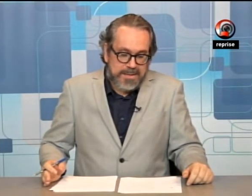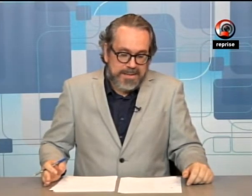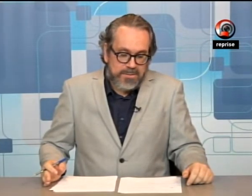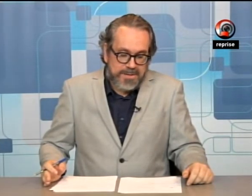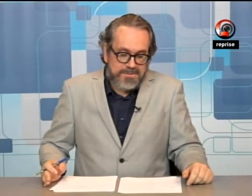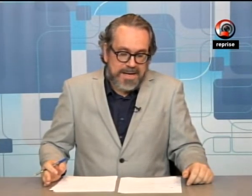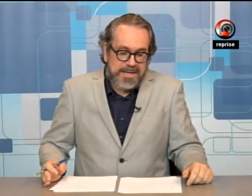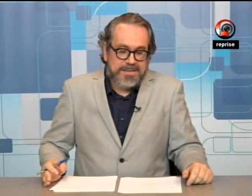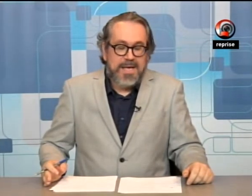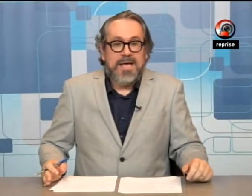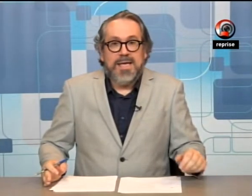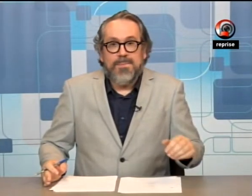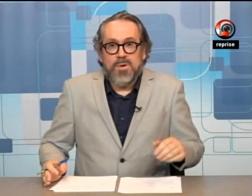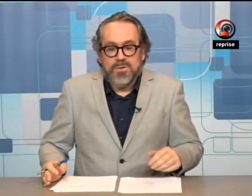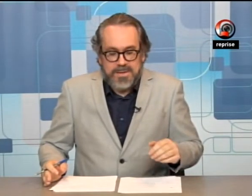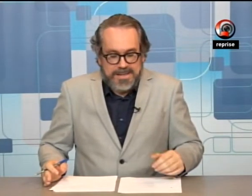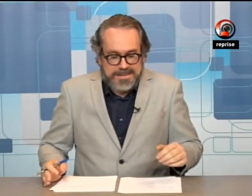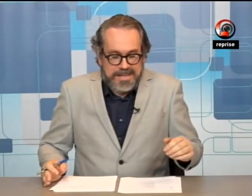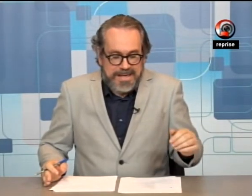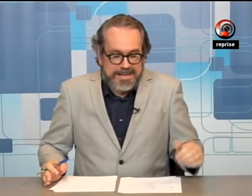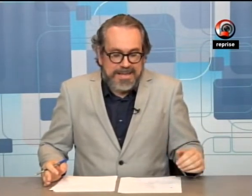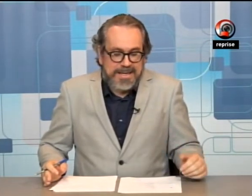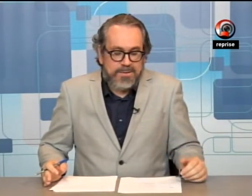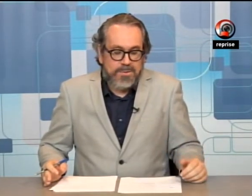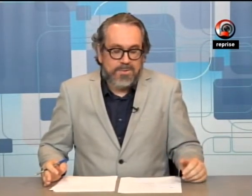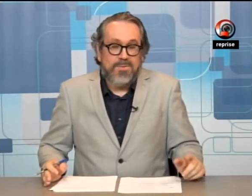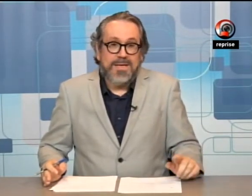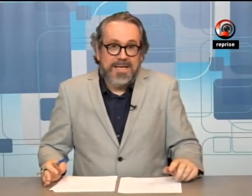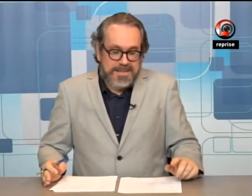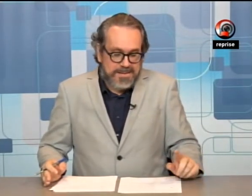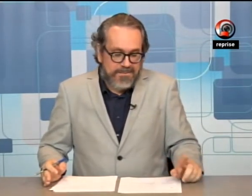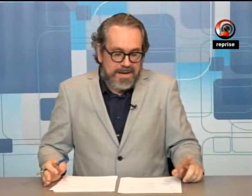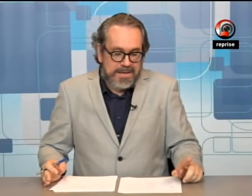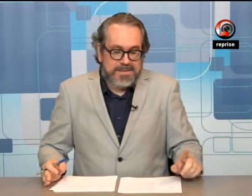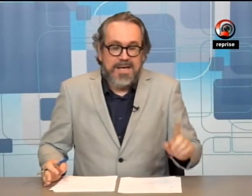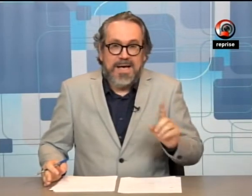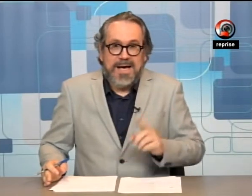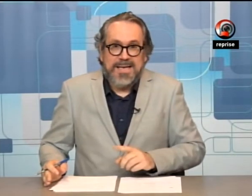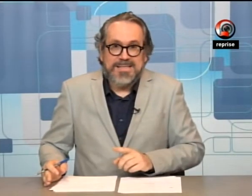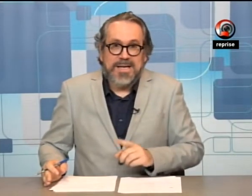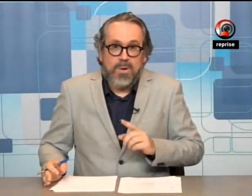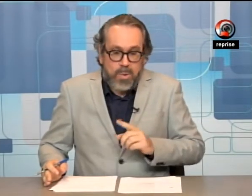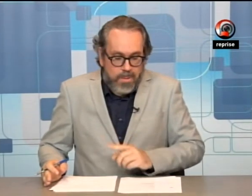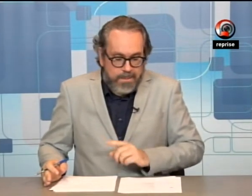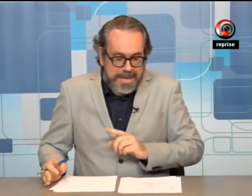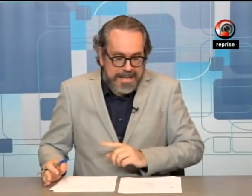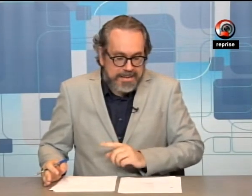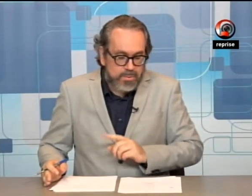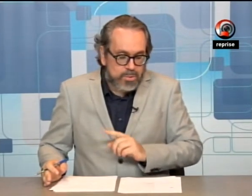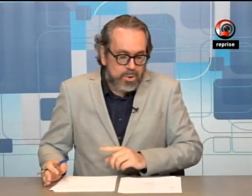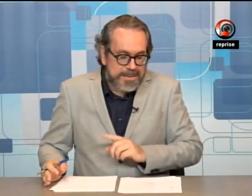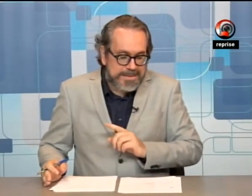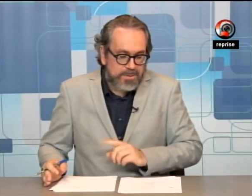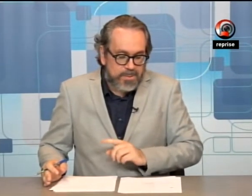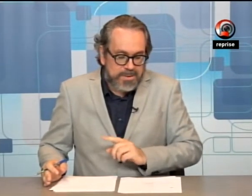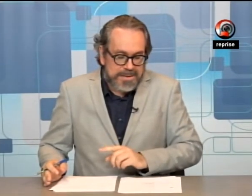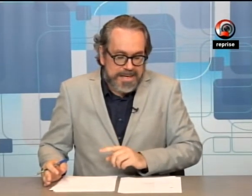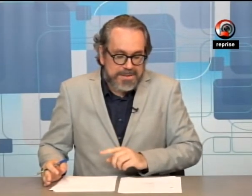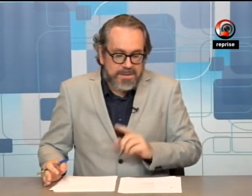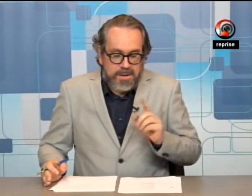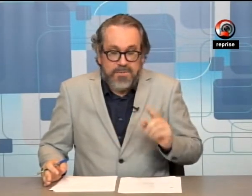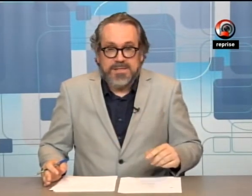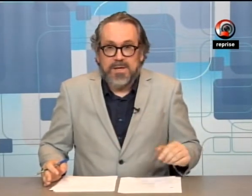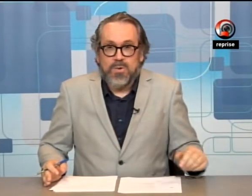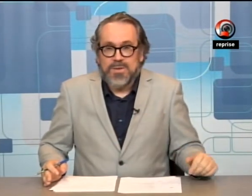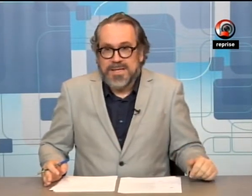com 32 vagas e motorista entregador, com 15 vagas. A lista completa com todas as